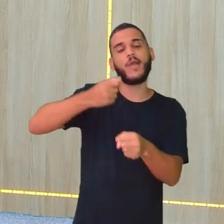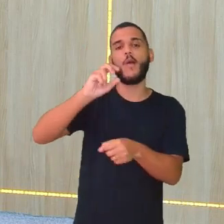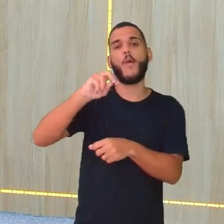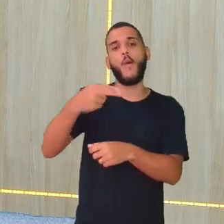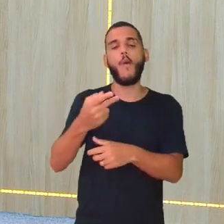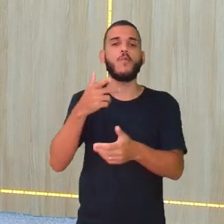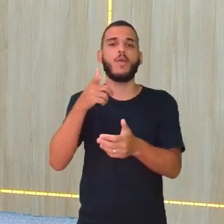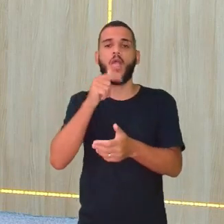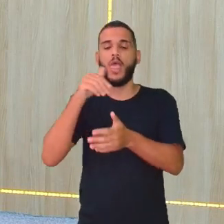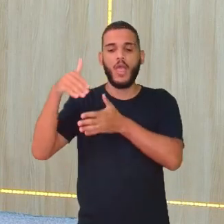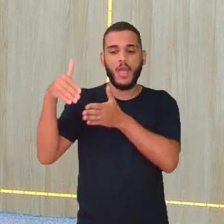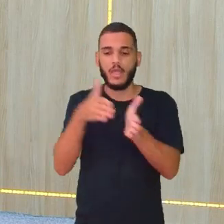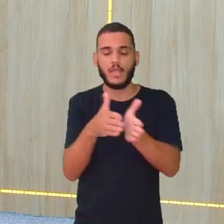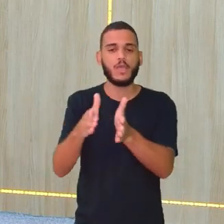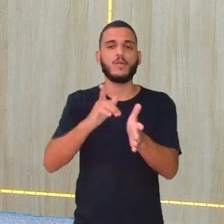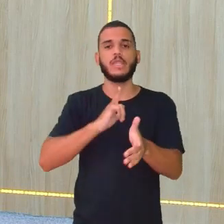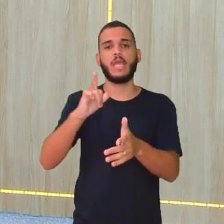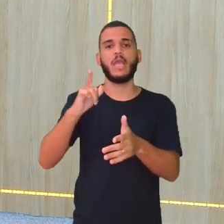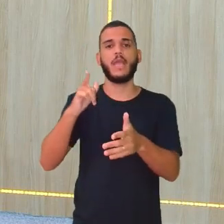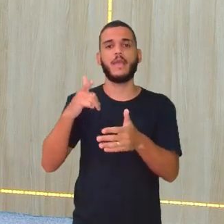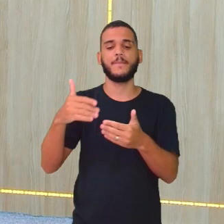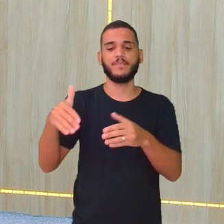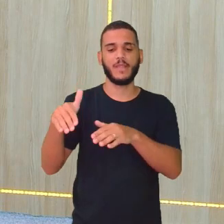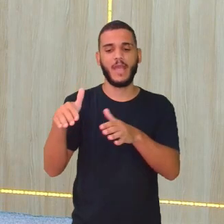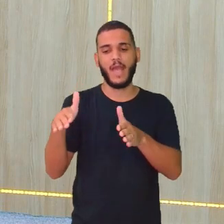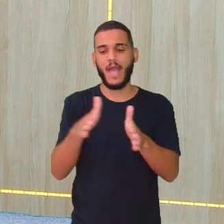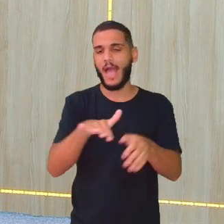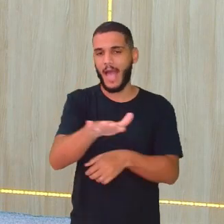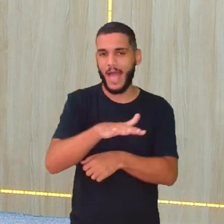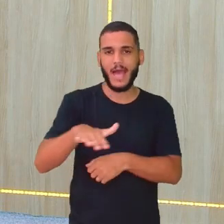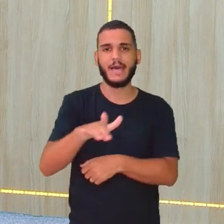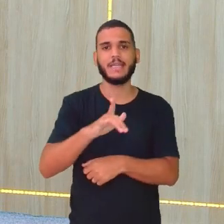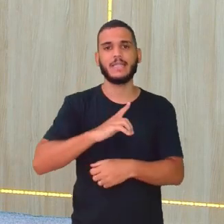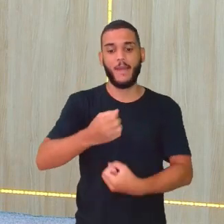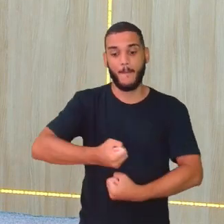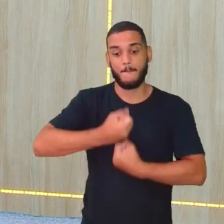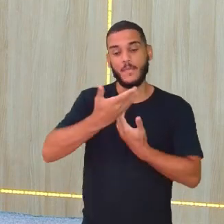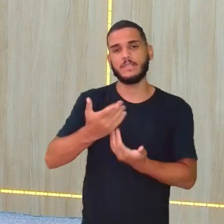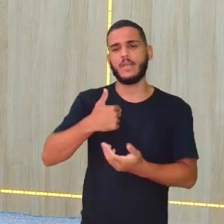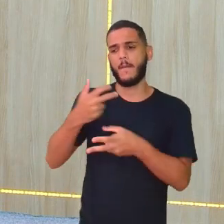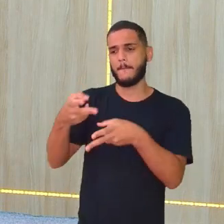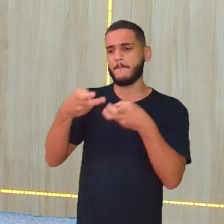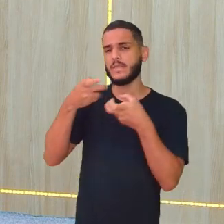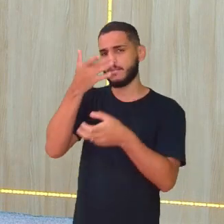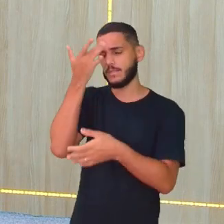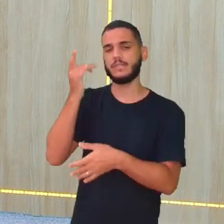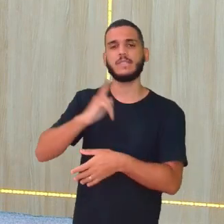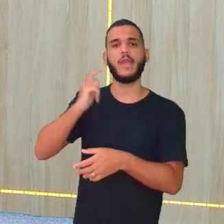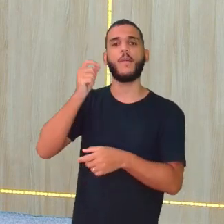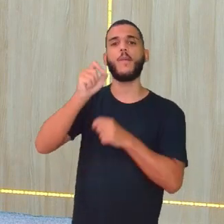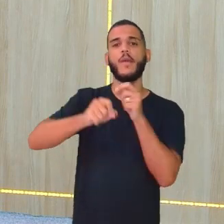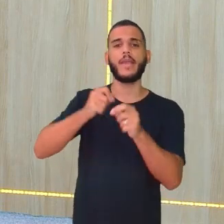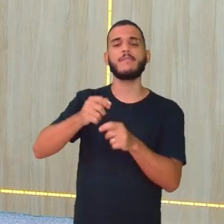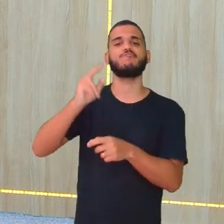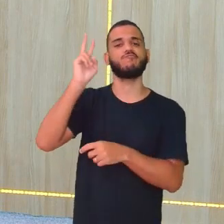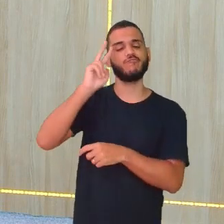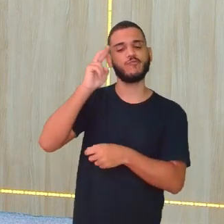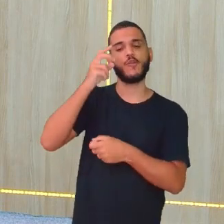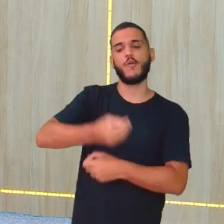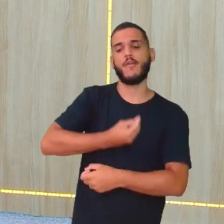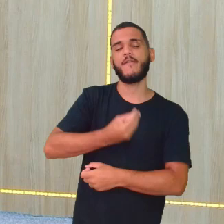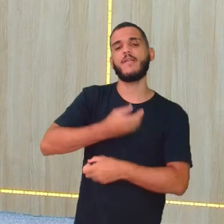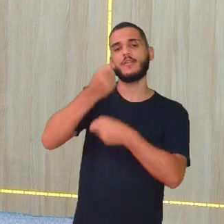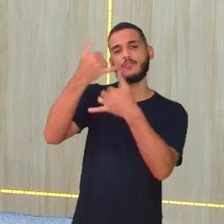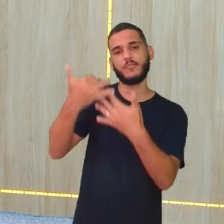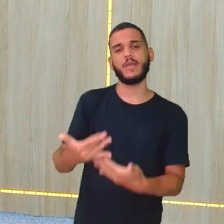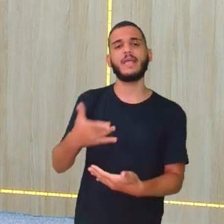cortou determinada área, muito por causa dessa poesia. E aí eu fui vendo que muitas pessoas tinham histórias para contar, que tinha muito, assim,